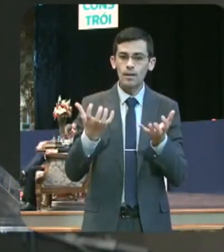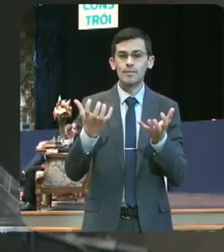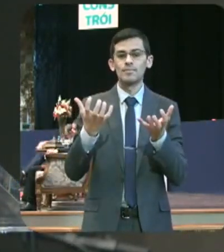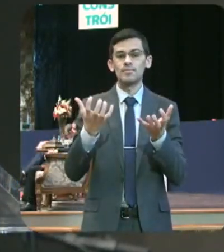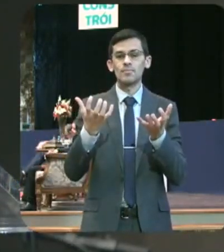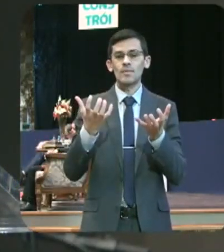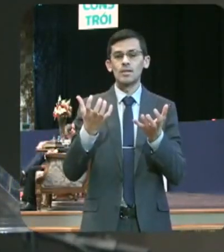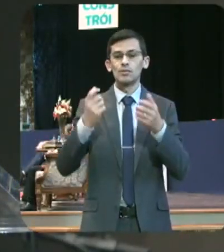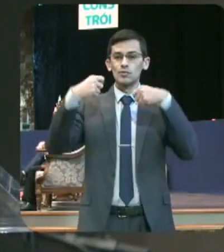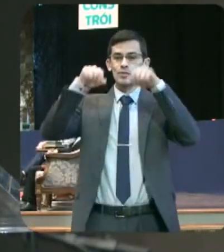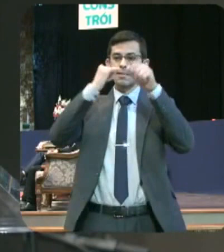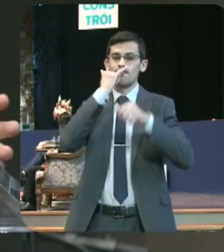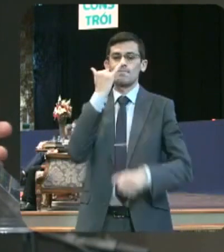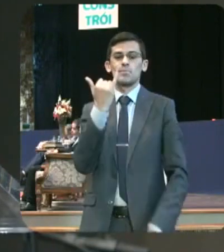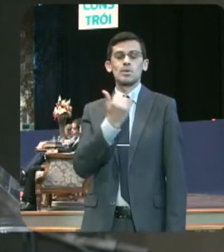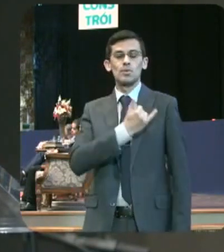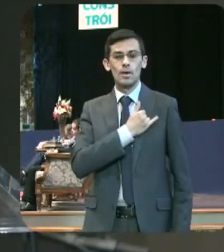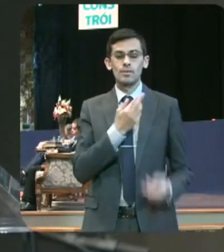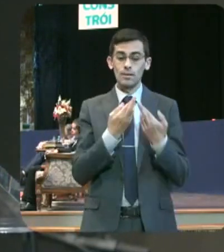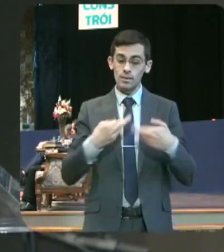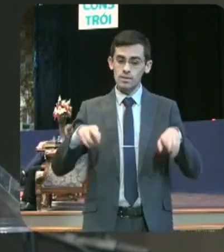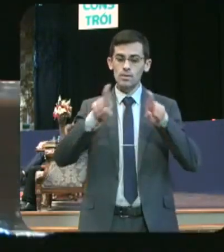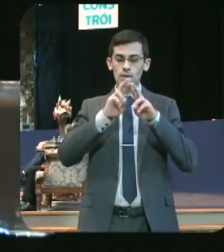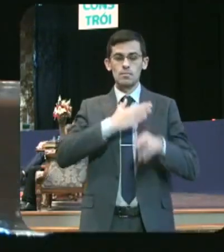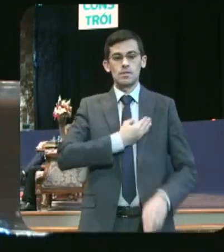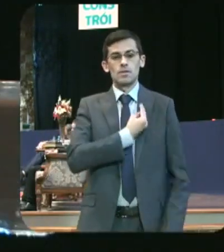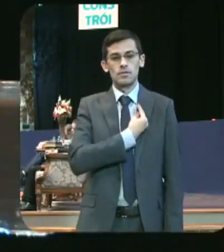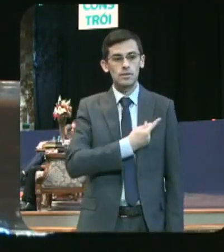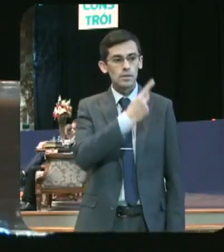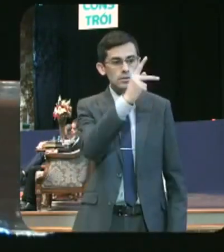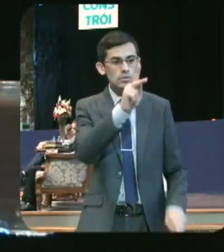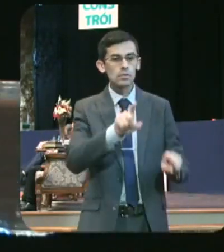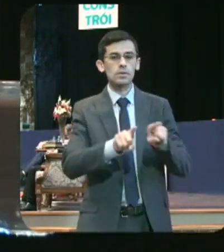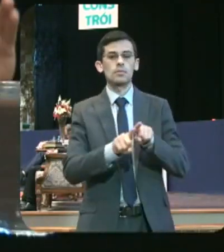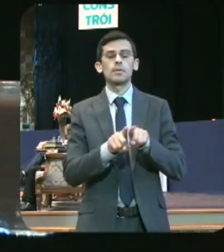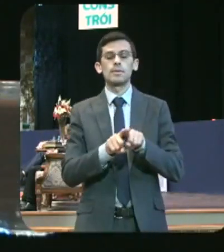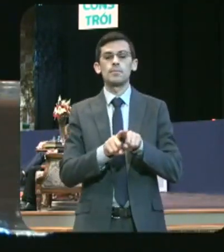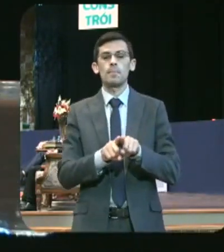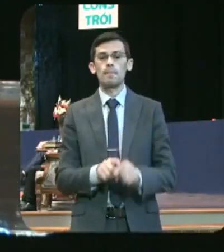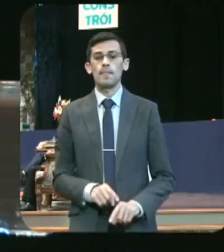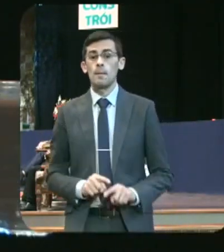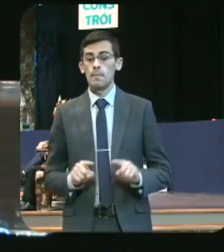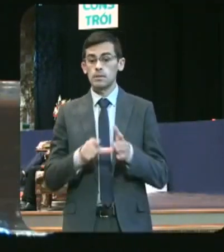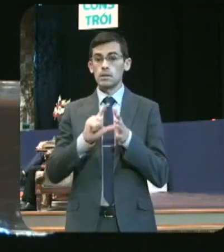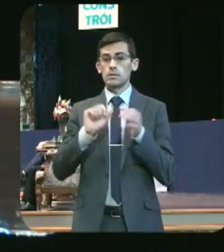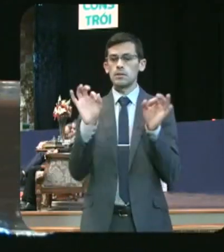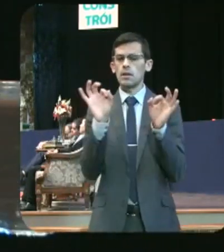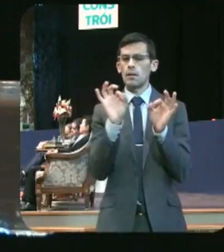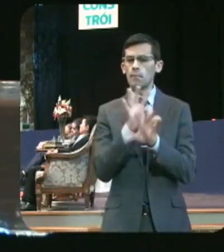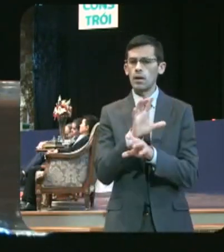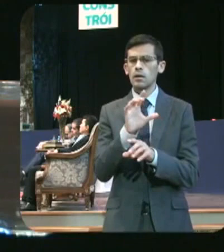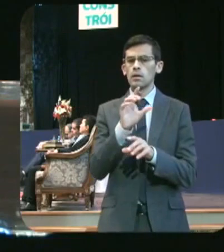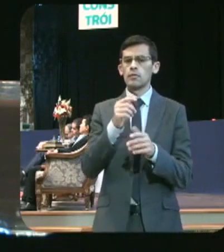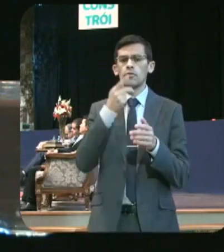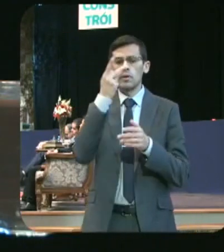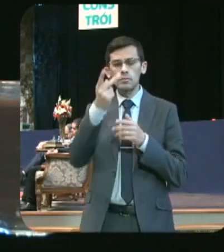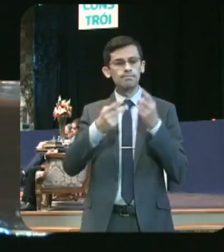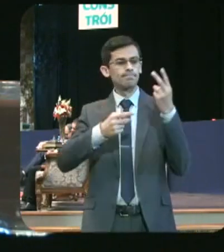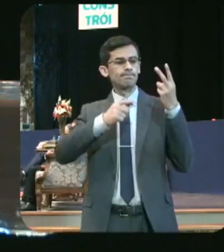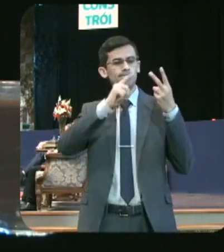conta e a sua conta. É assim que funciona. Mas eu queria, antes de encerrar, falar de mais uma